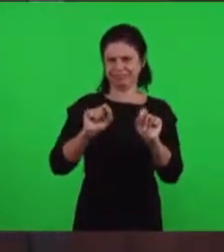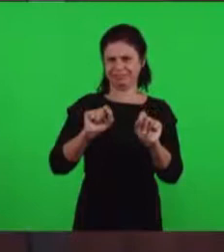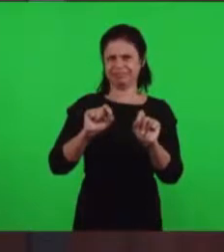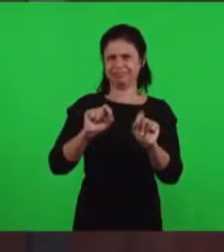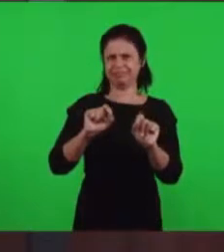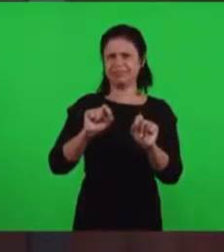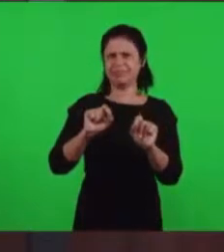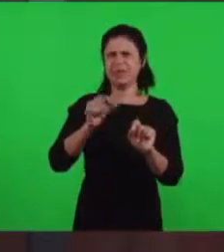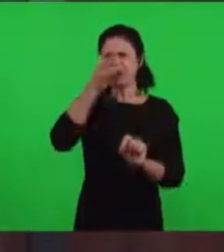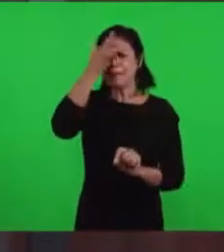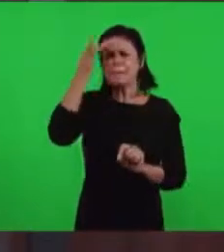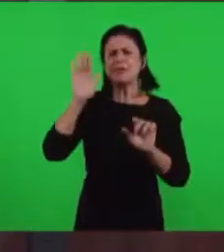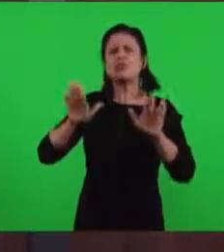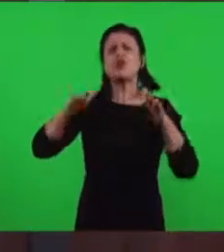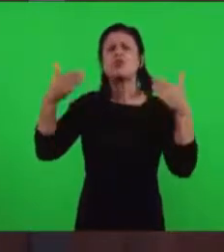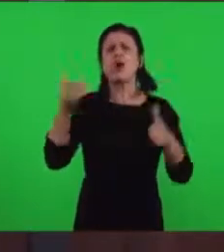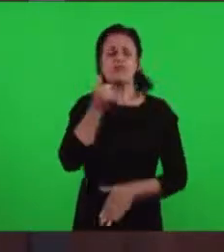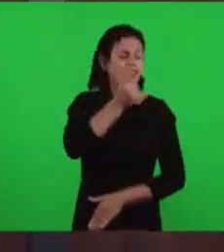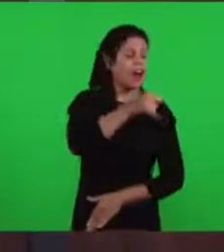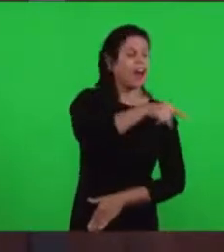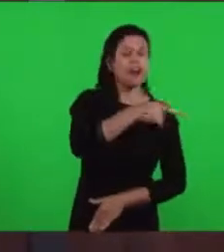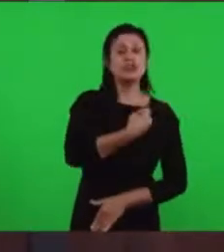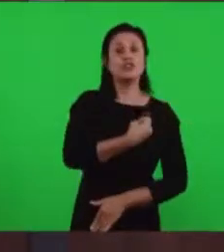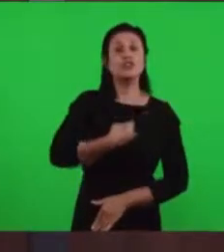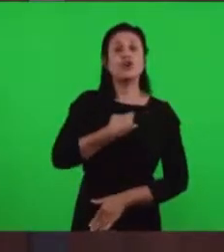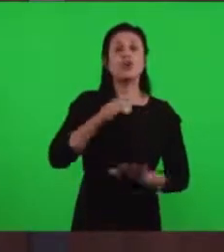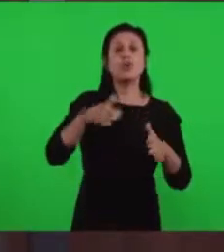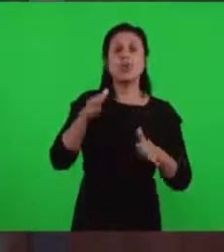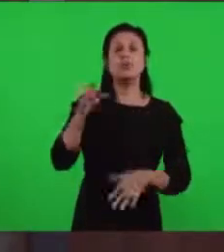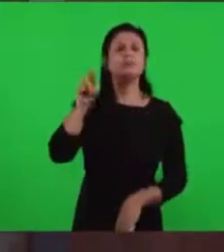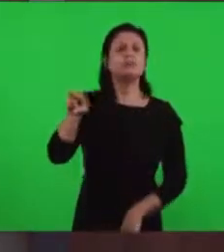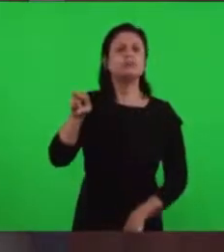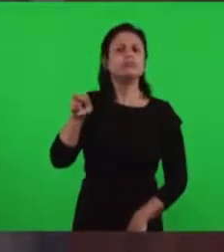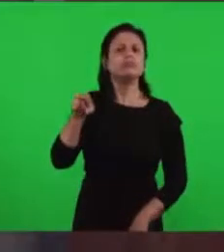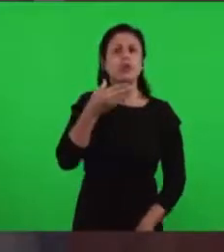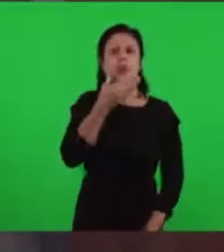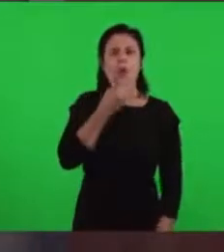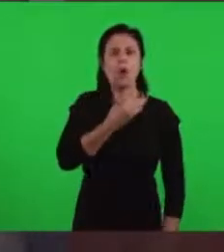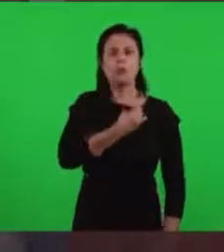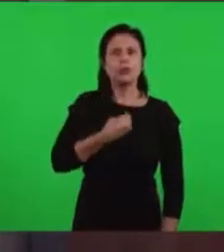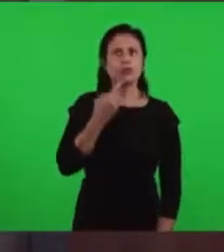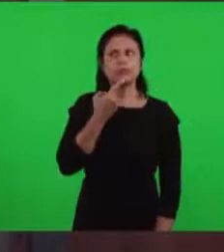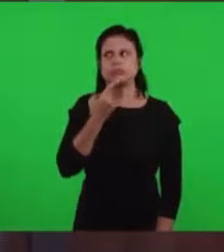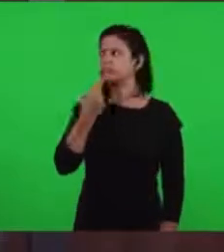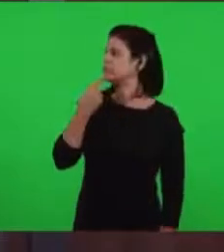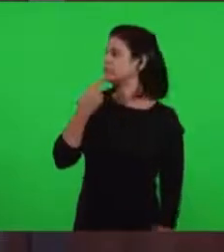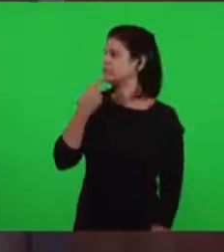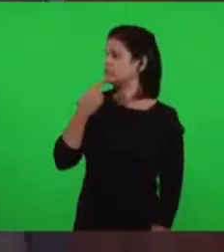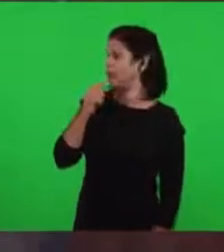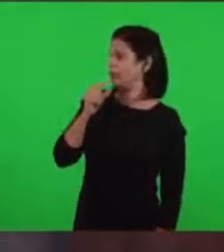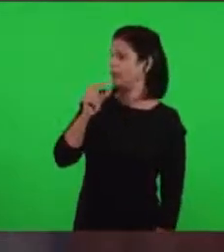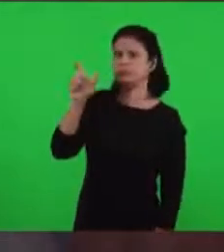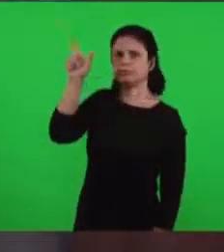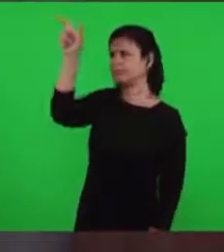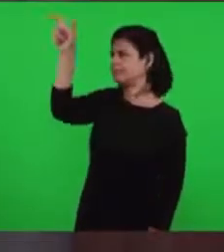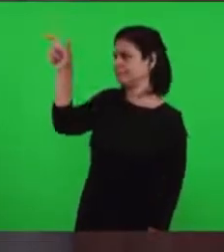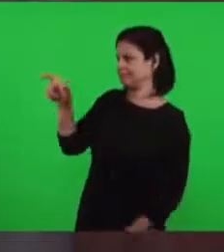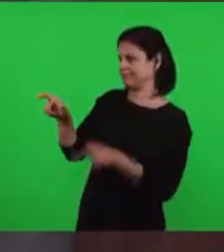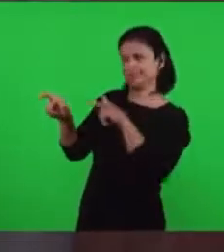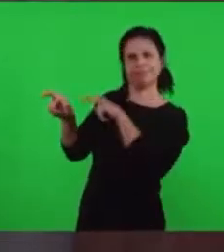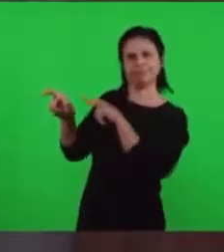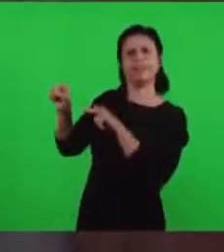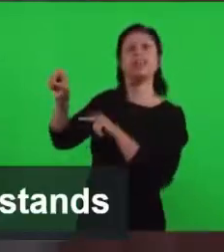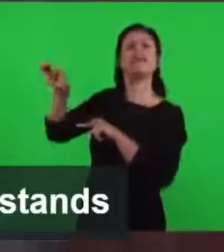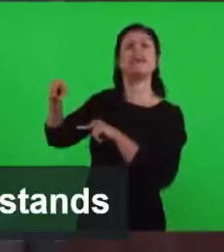falava com joão na resposta joão quando você virou se para ver quem falava ele viu então o senhor